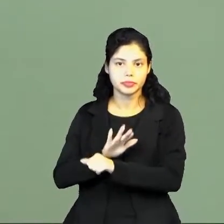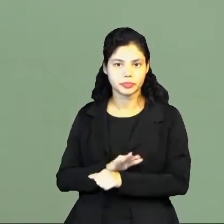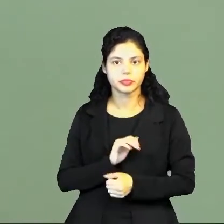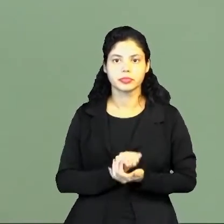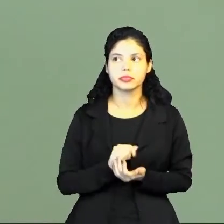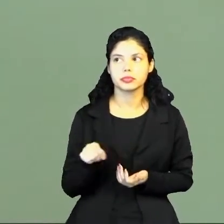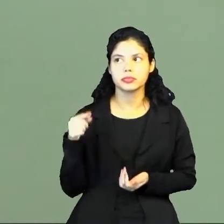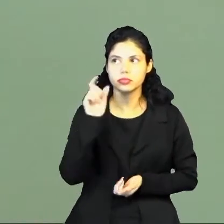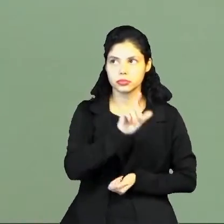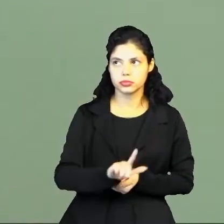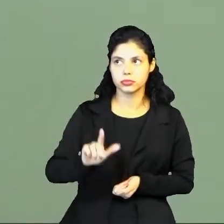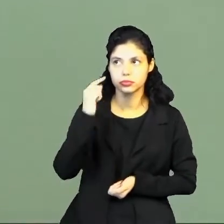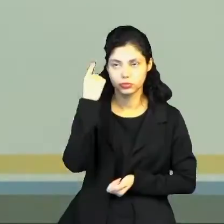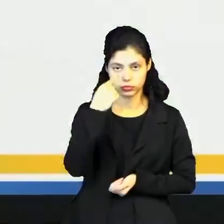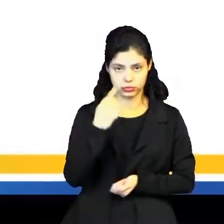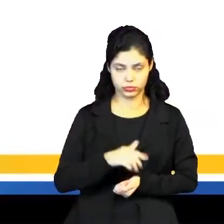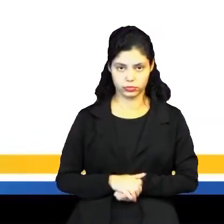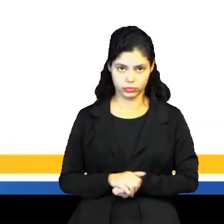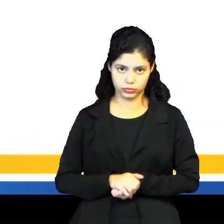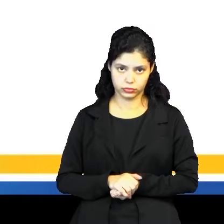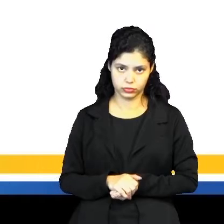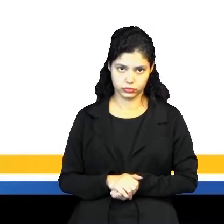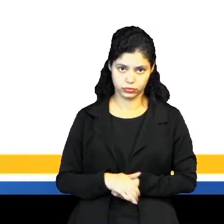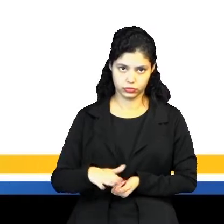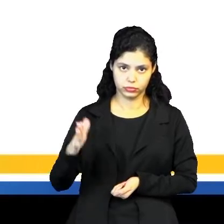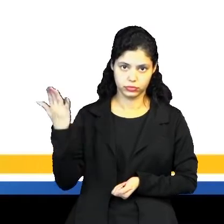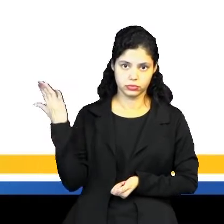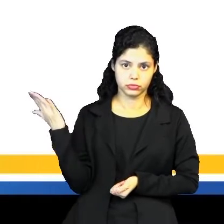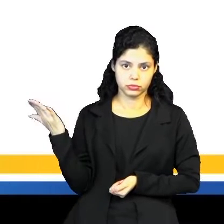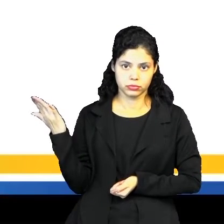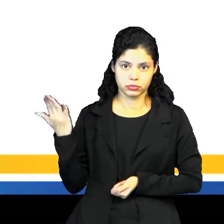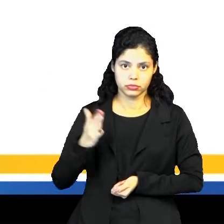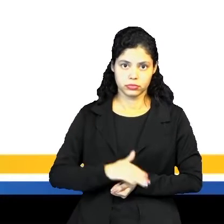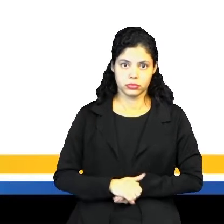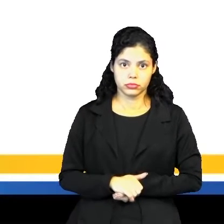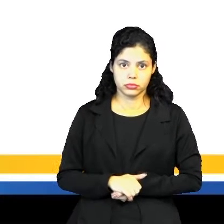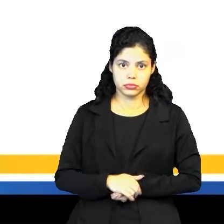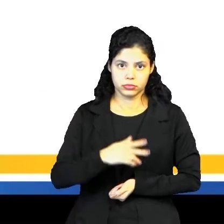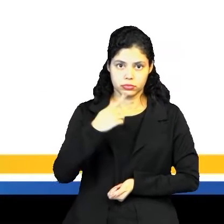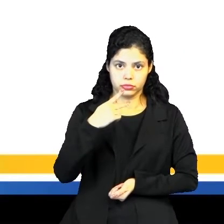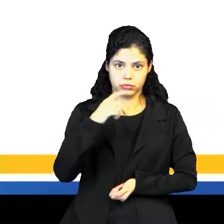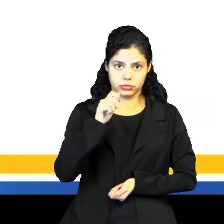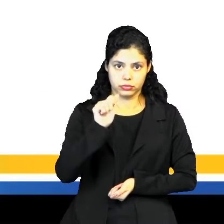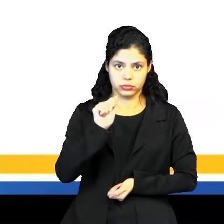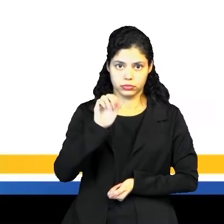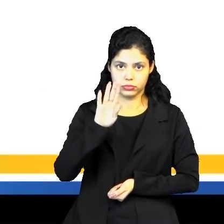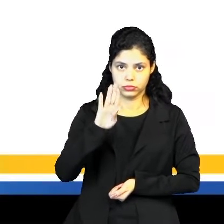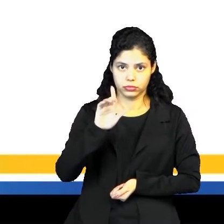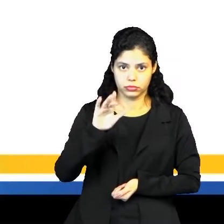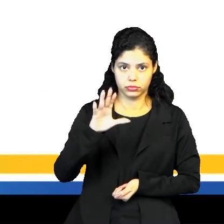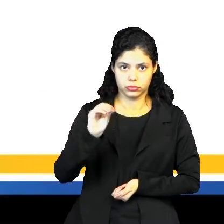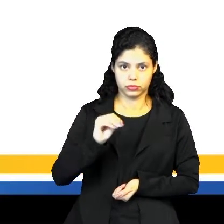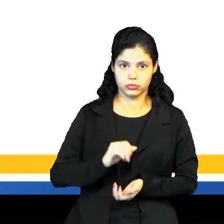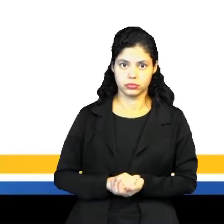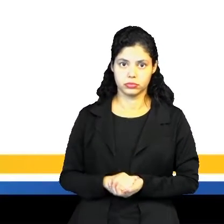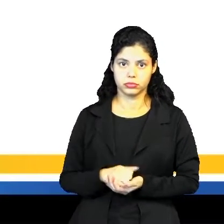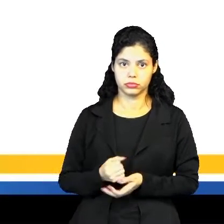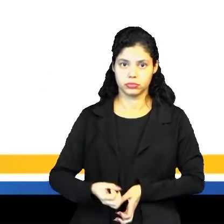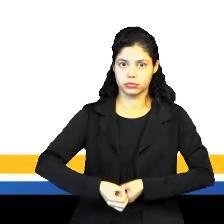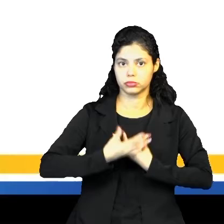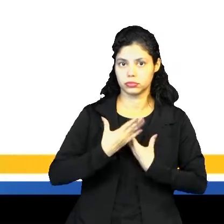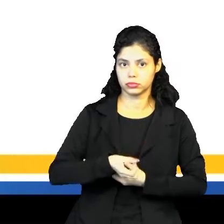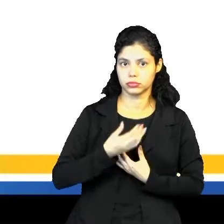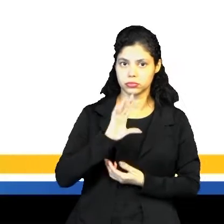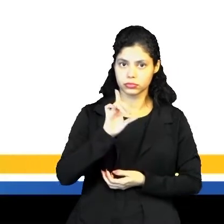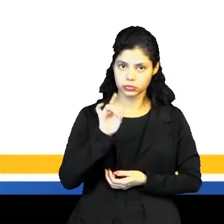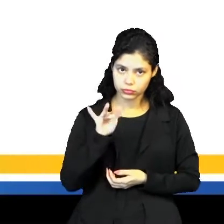assim para a literatura espanhola. Slide na tela. Então, galerinha, Pablo Neruda foi um poeta